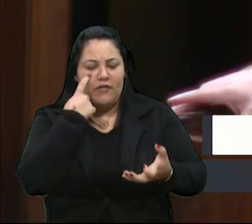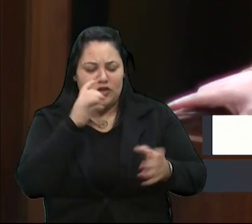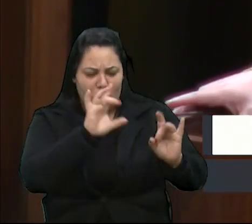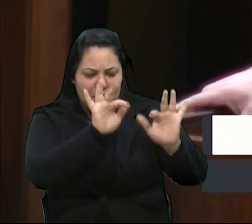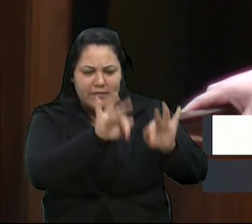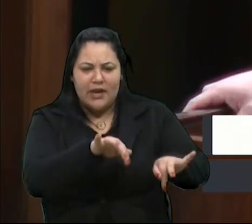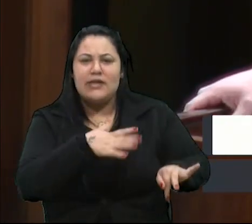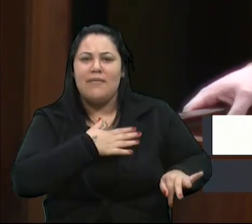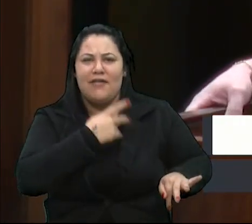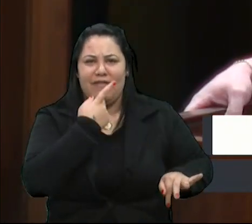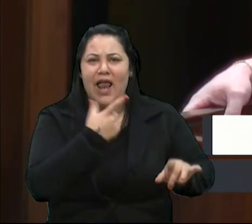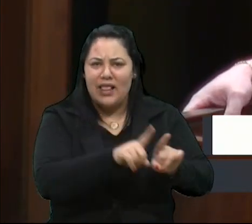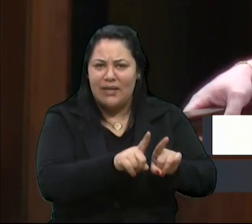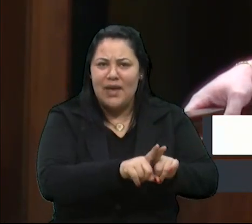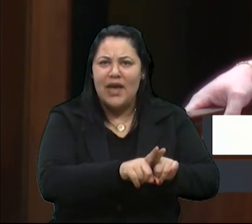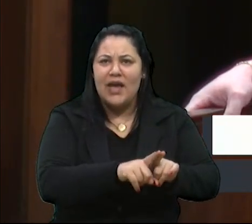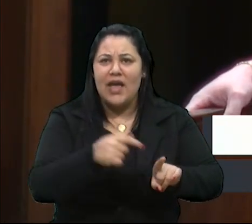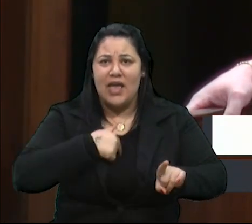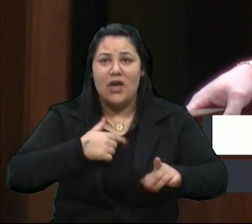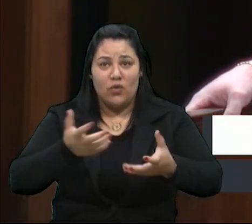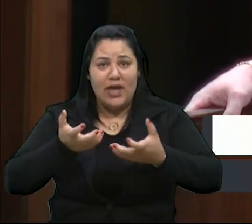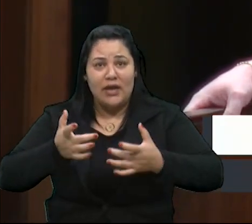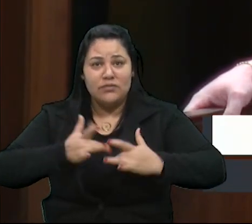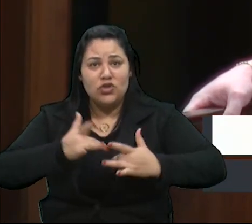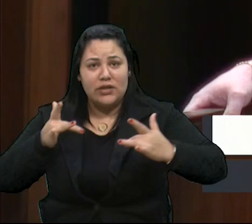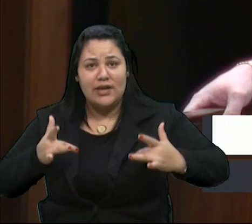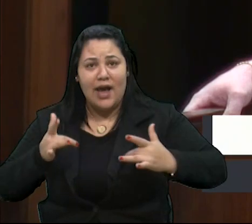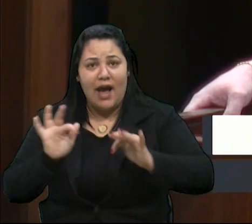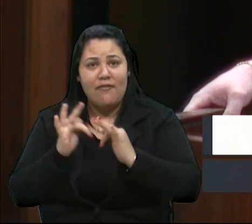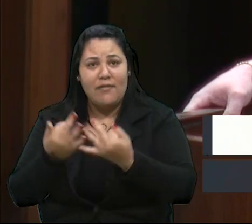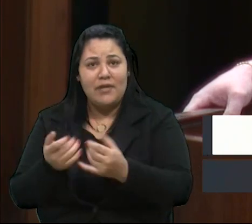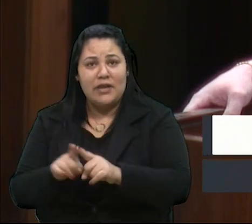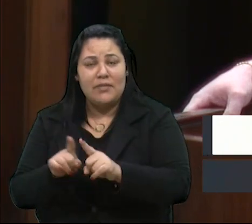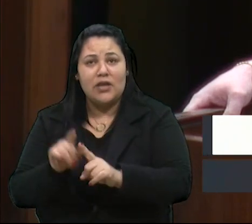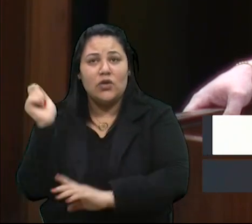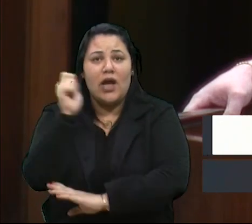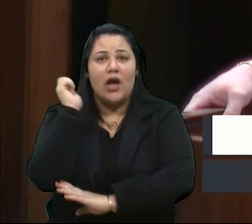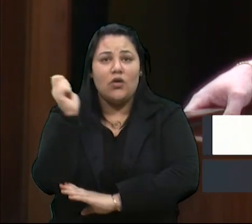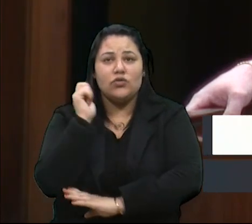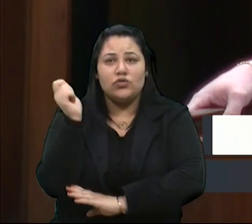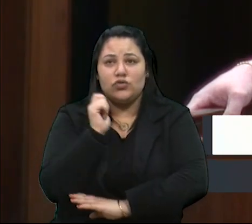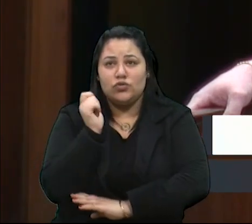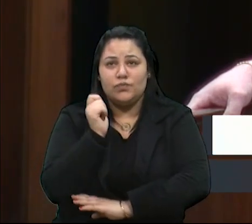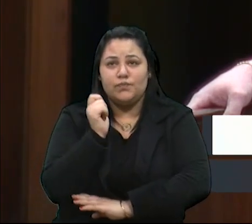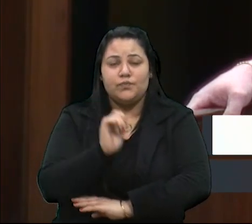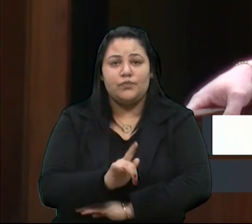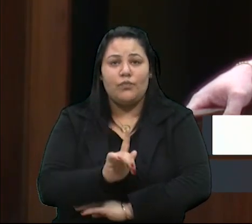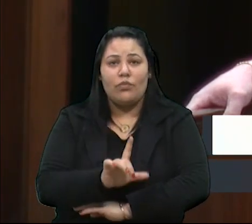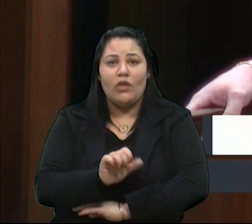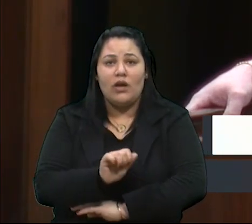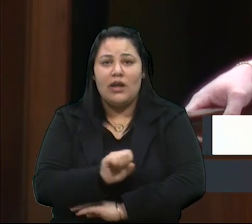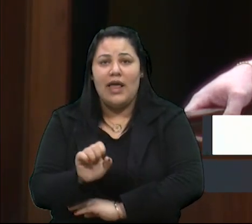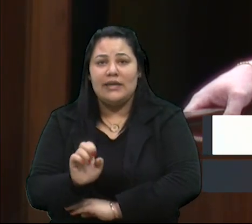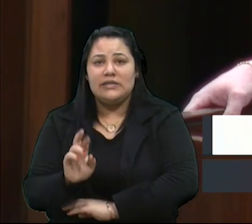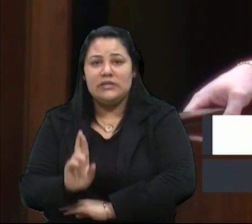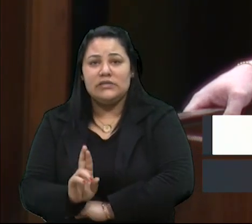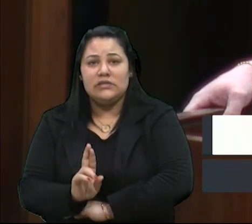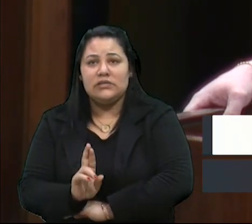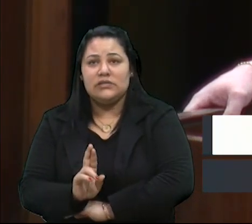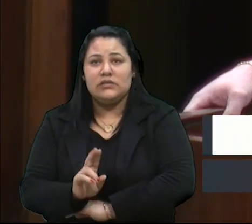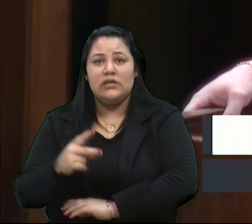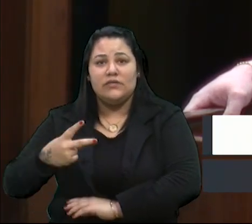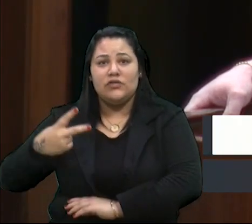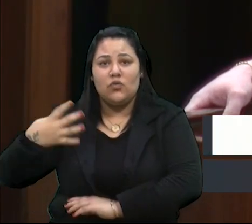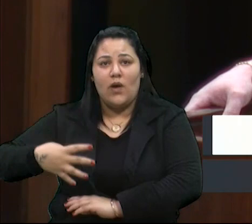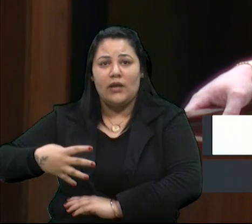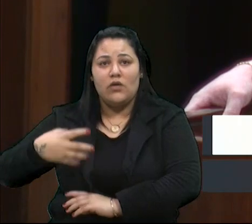encerrar minha fala, eu quero me solidarizar com a família do gaúcho Hanani Glasser, de 24 anos, que estava em